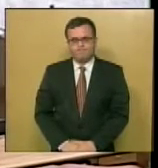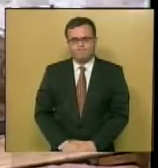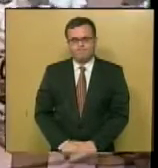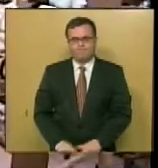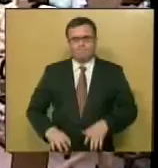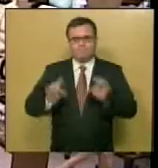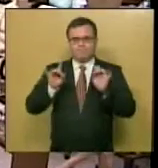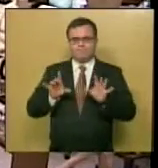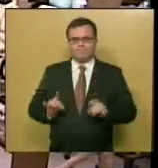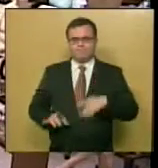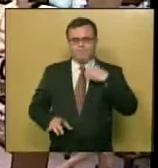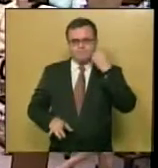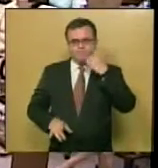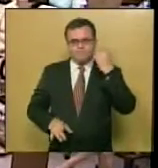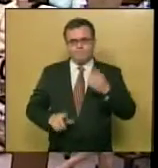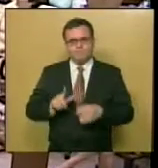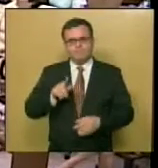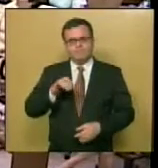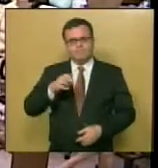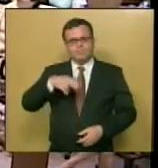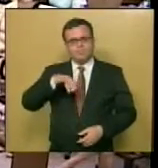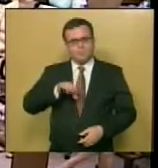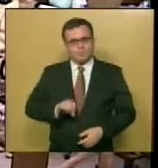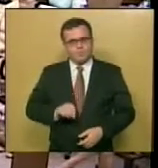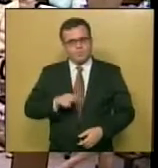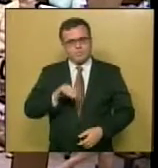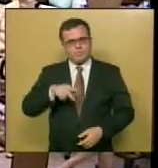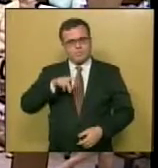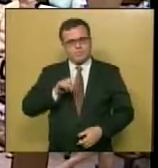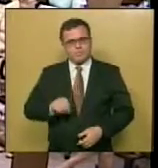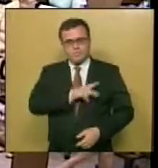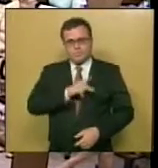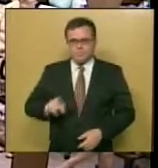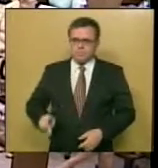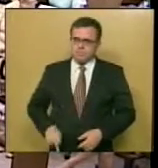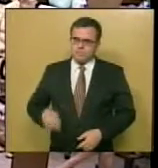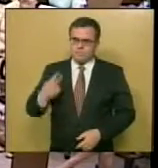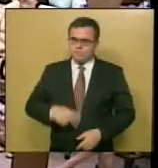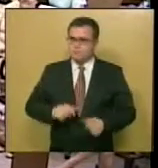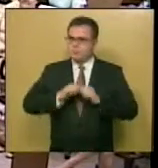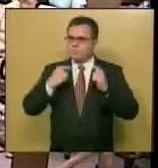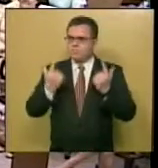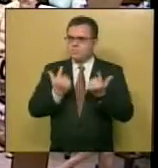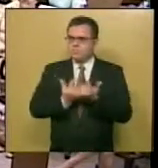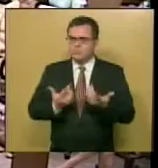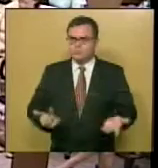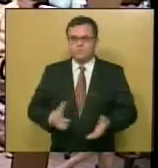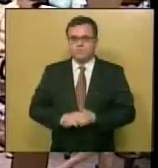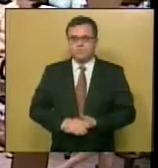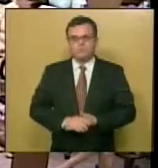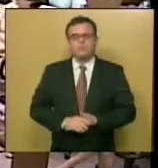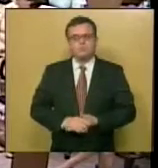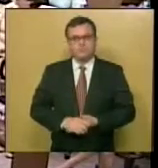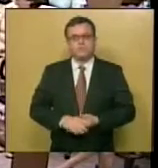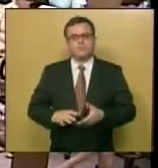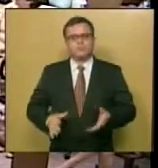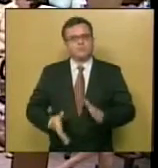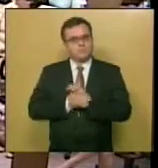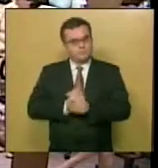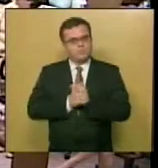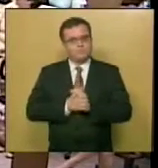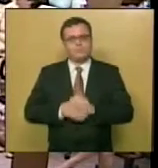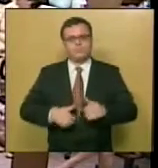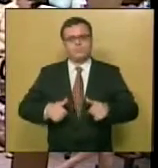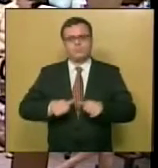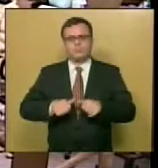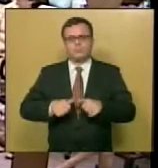Excelentíssimo senhor deputado Luciano Bispo de Lima, presidente desta Assembleia Legislativa, em nome de quem saúdo a mesa e